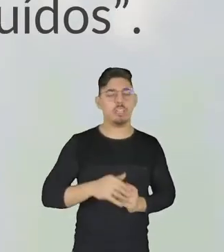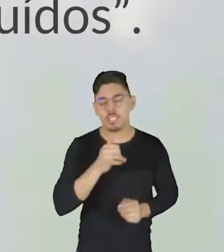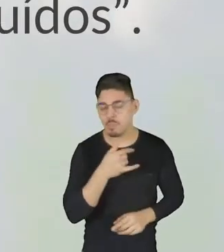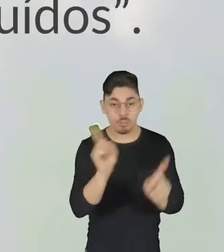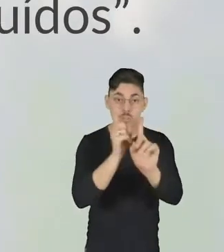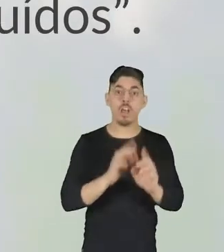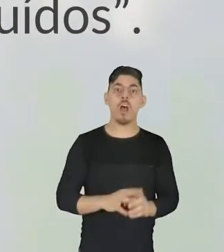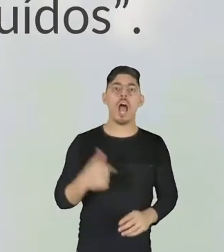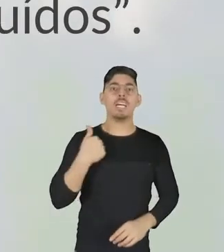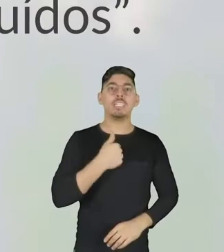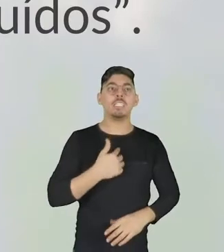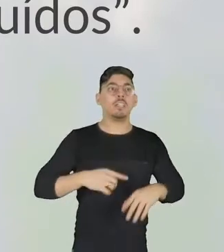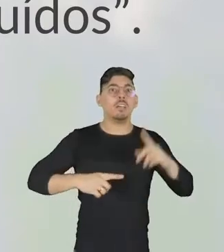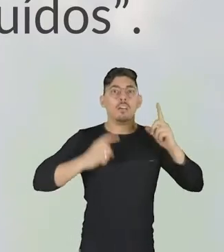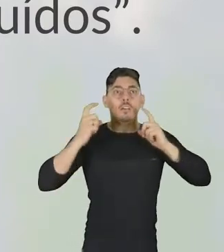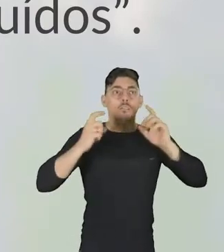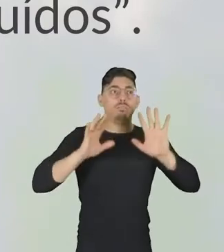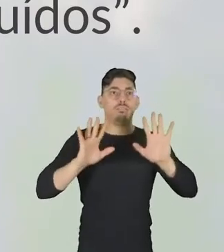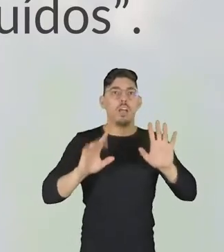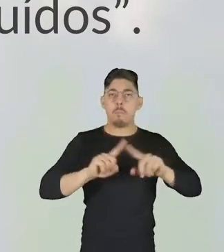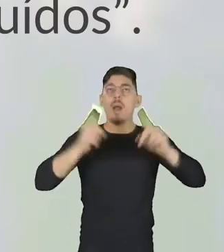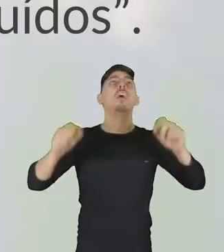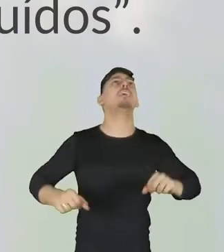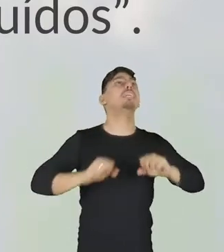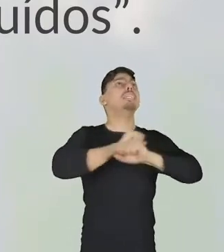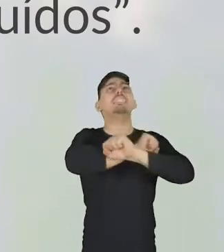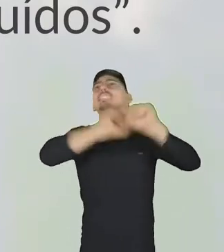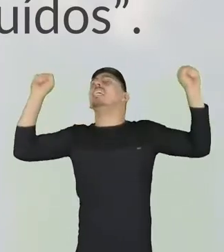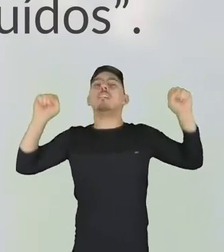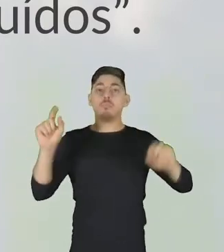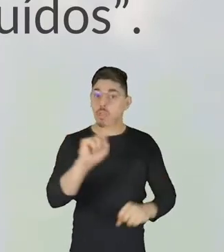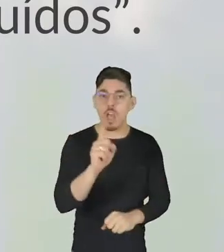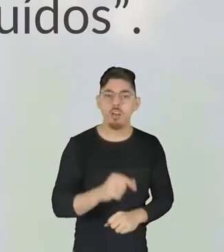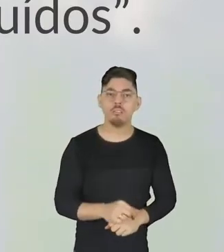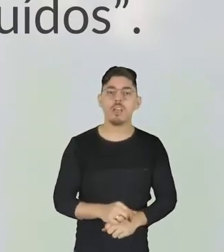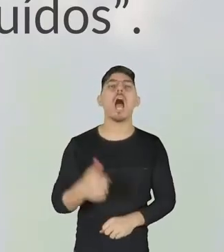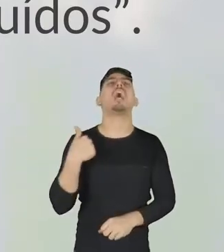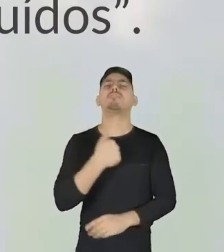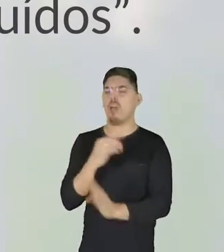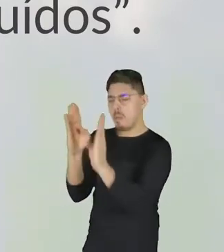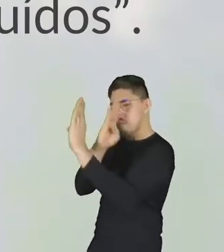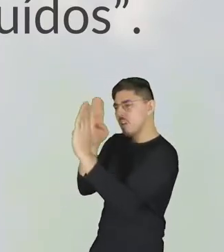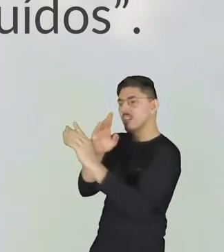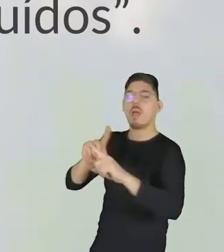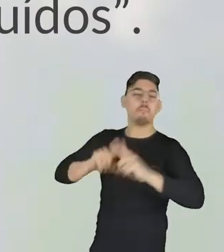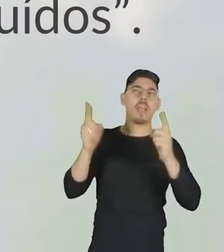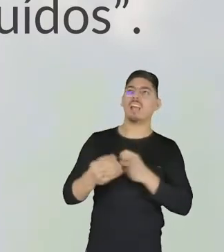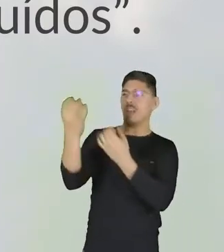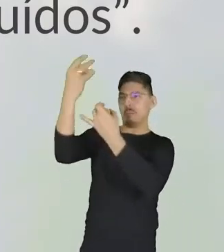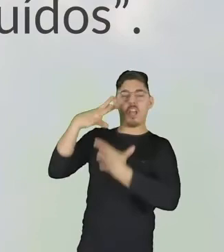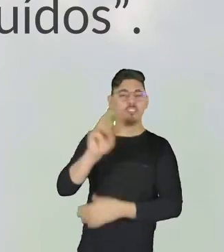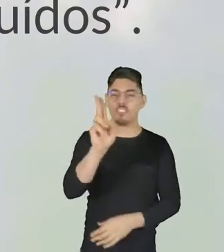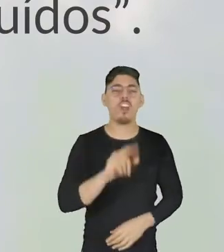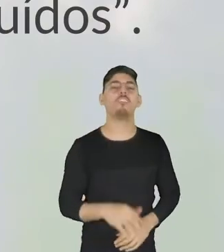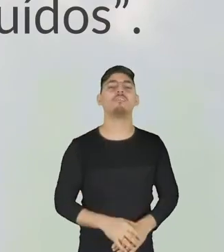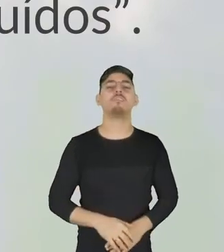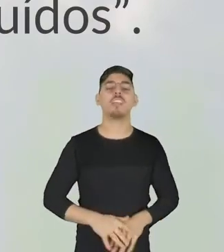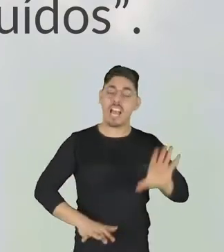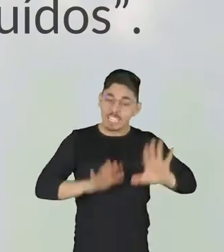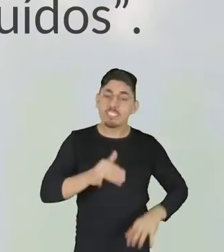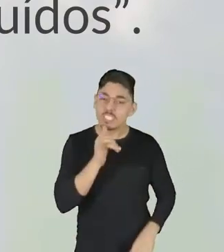perplexos, mas não desesperados. Somos perseguidos, mas não abandonados. Abatidos, mas